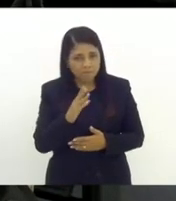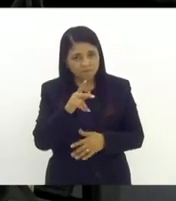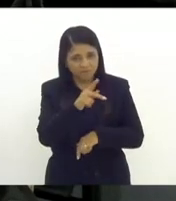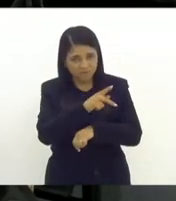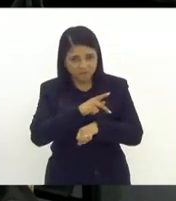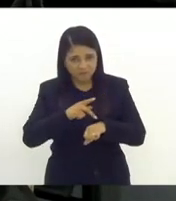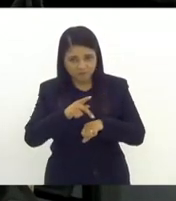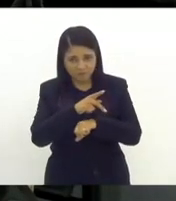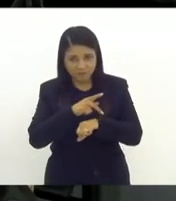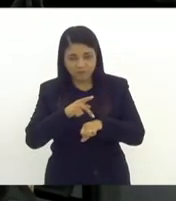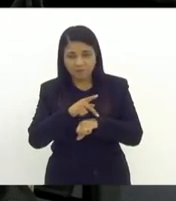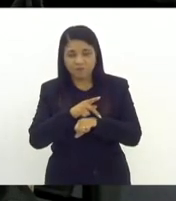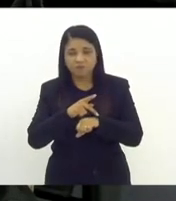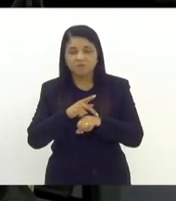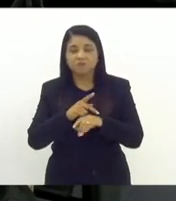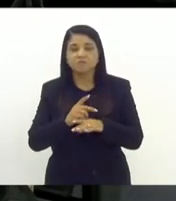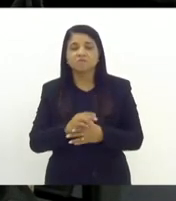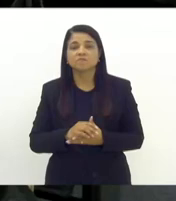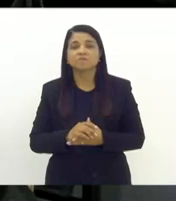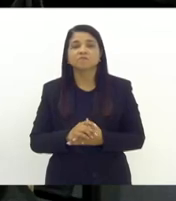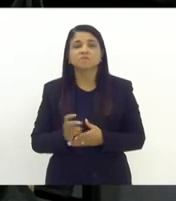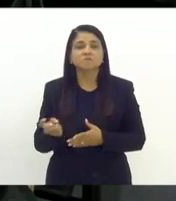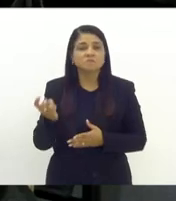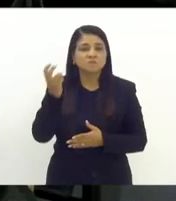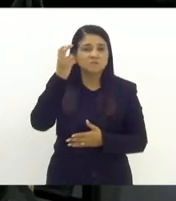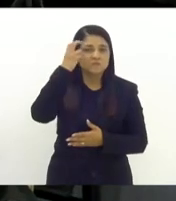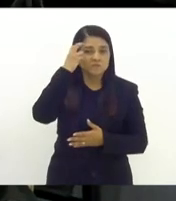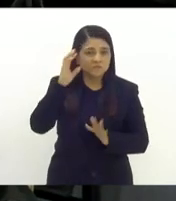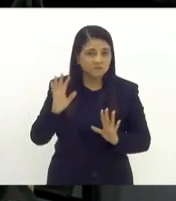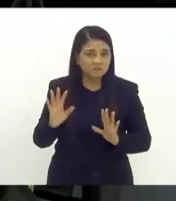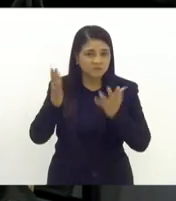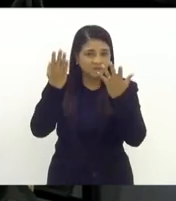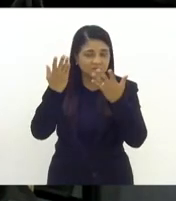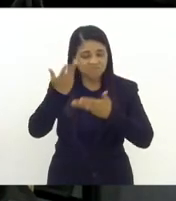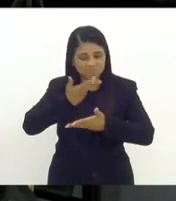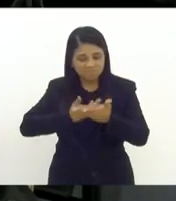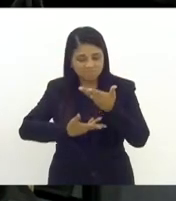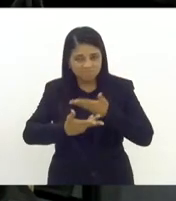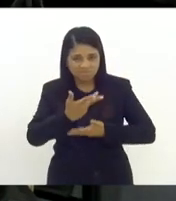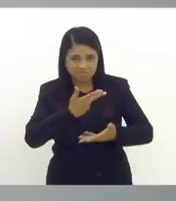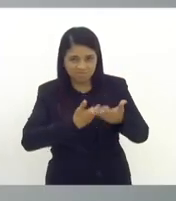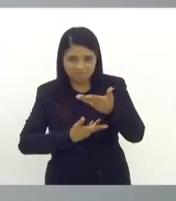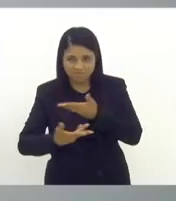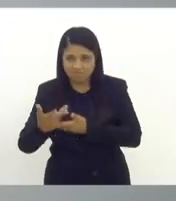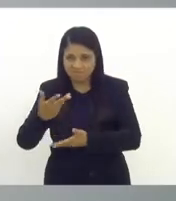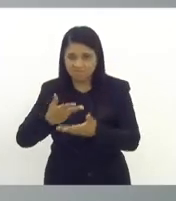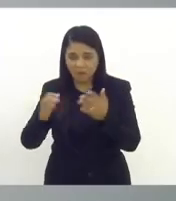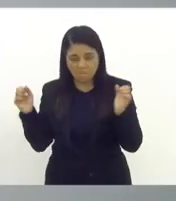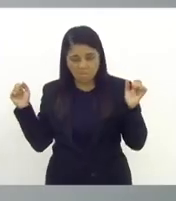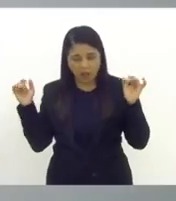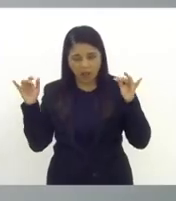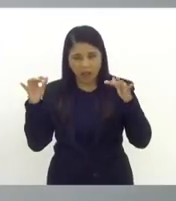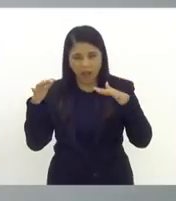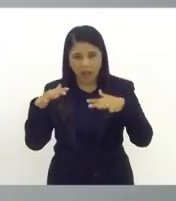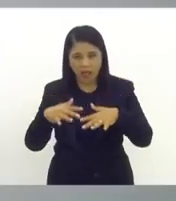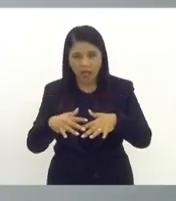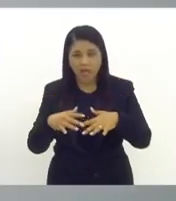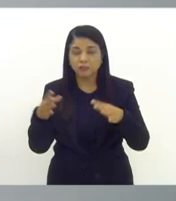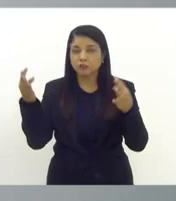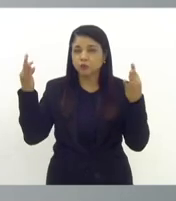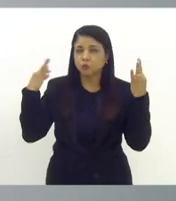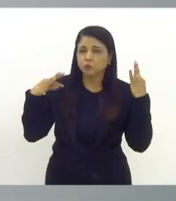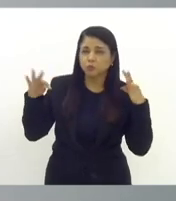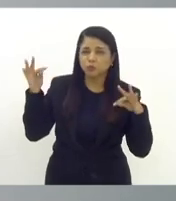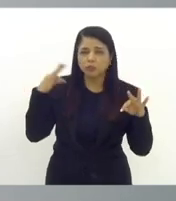de manifestação cultural harmonizar essa necessidade essa aglomeração de pessoas turistas